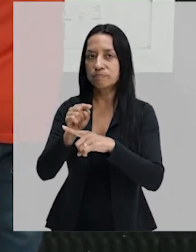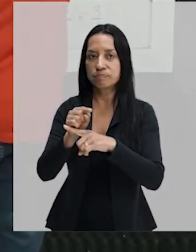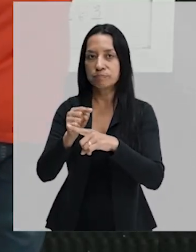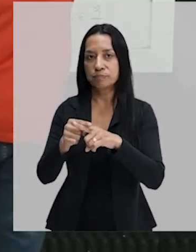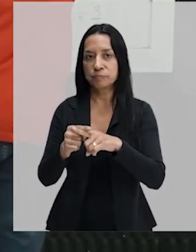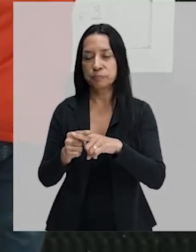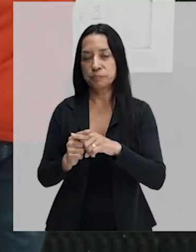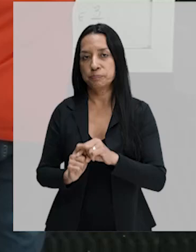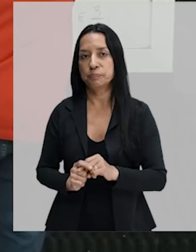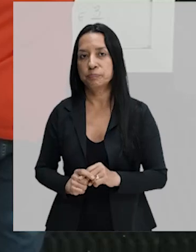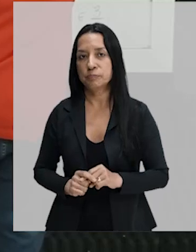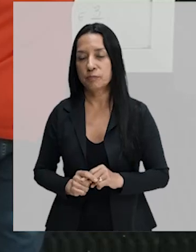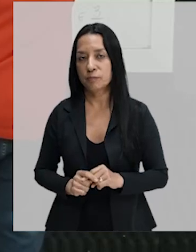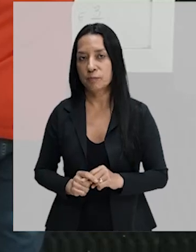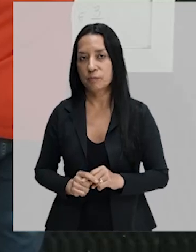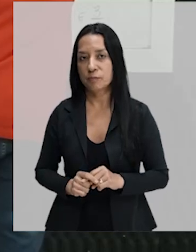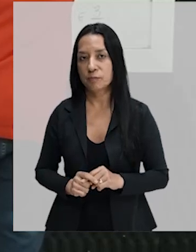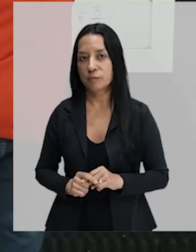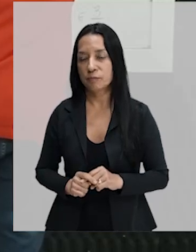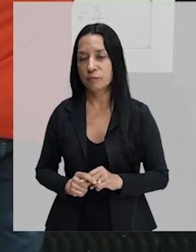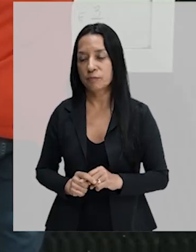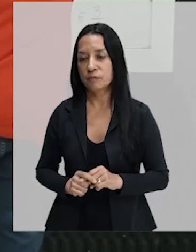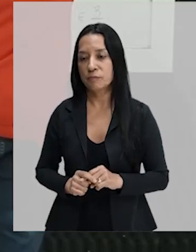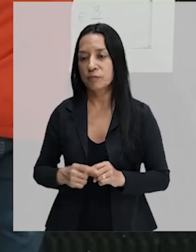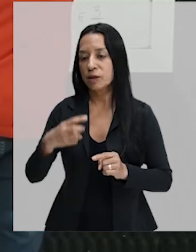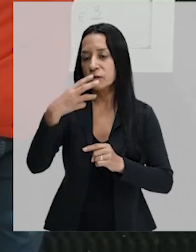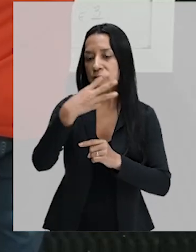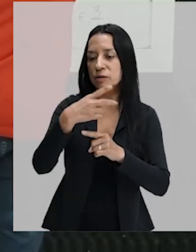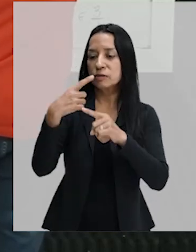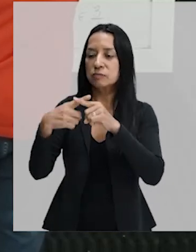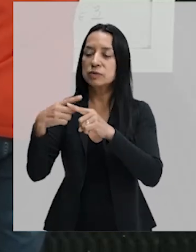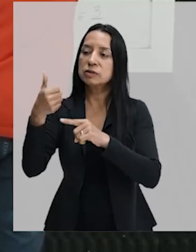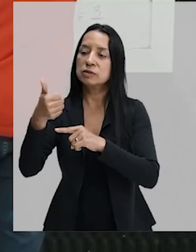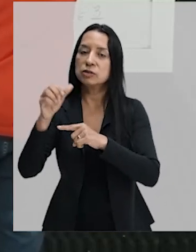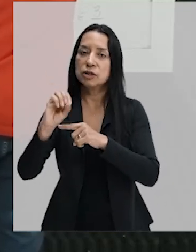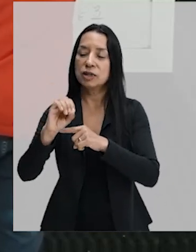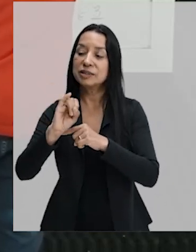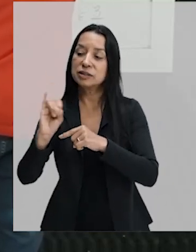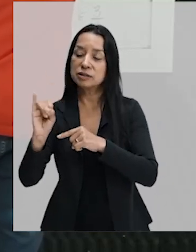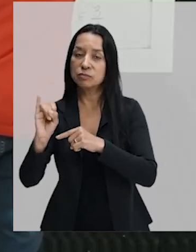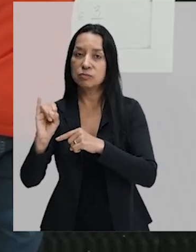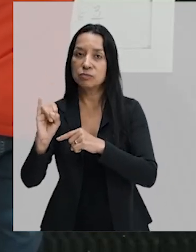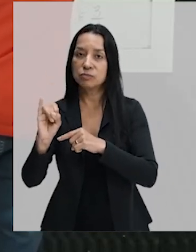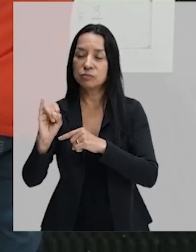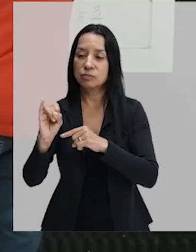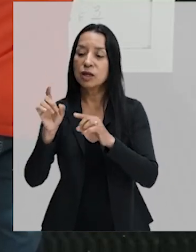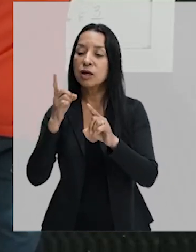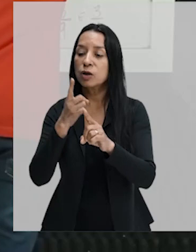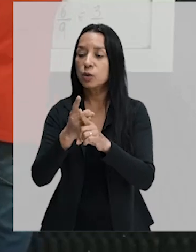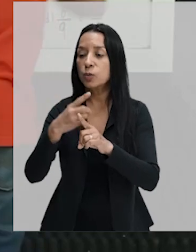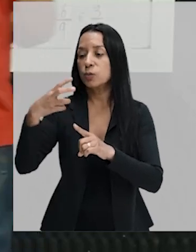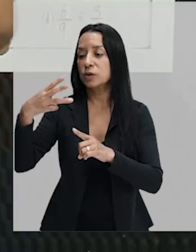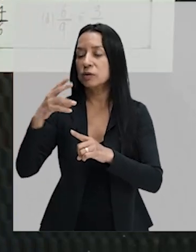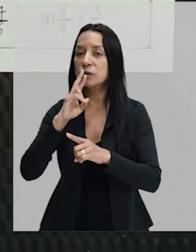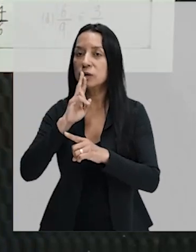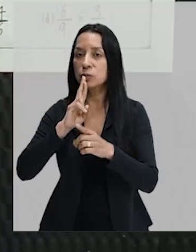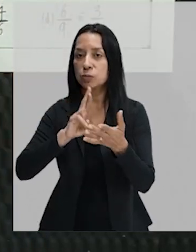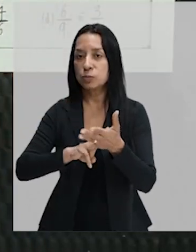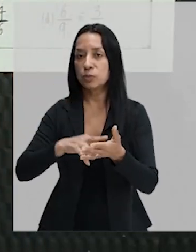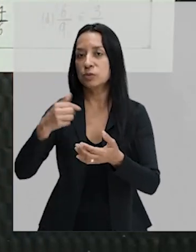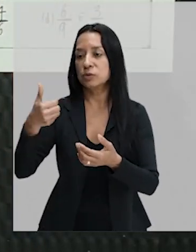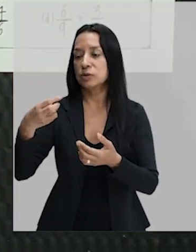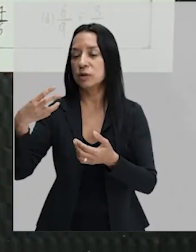3 pelo 10. Se você multiplicar o 3 pelo 10, você vai encontrar 30, não é isso?